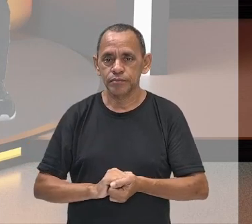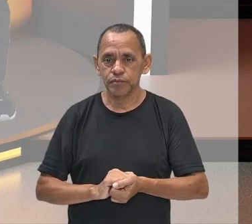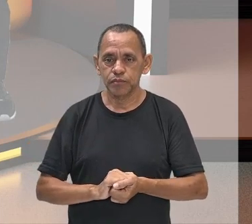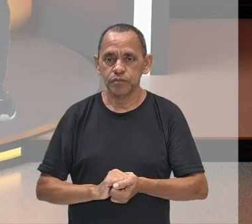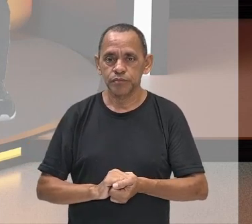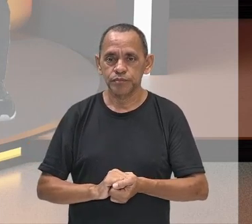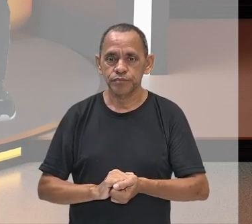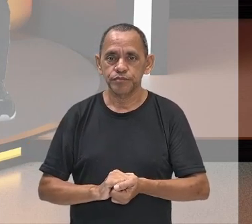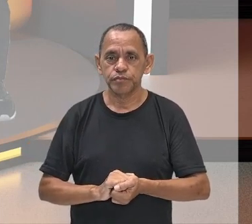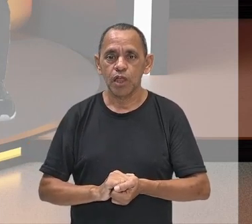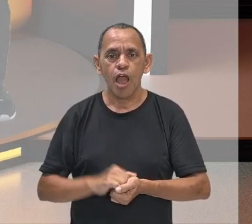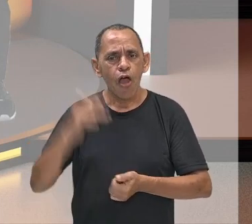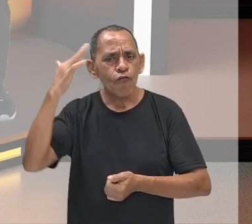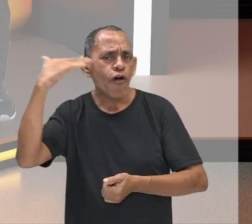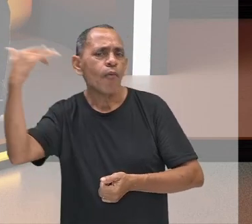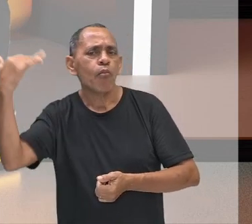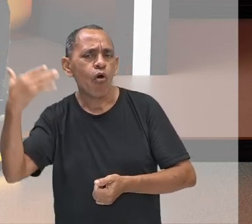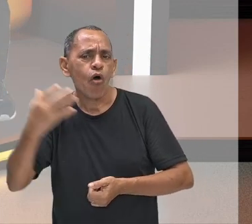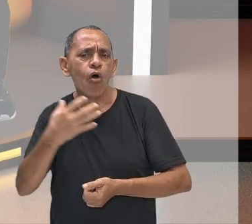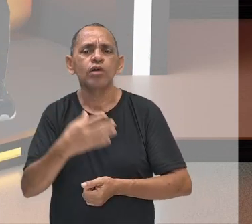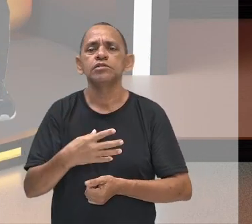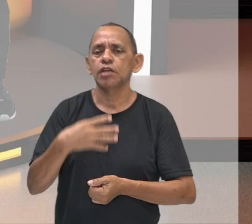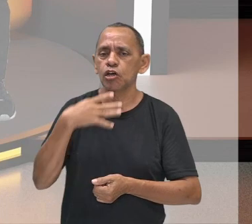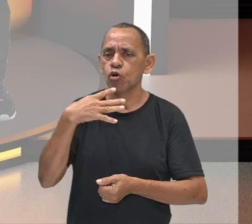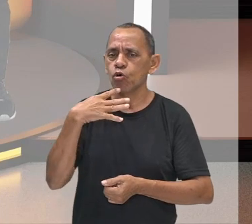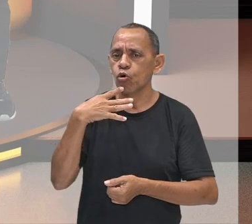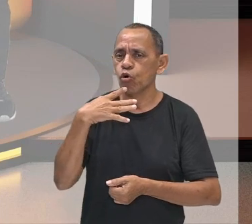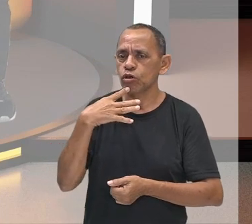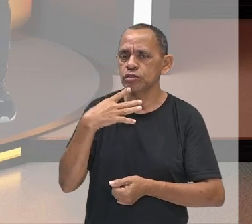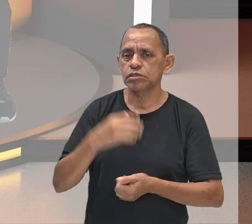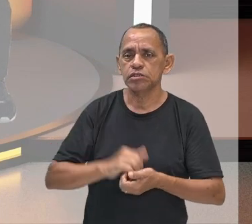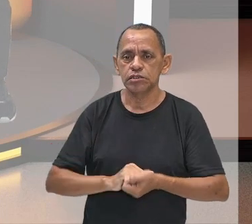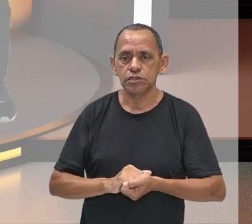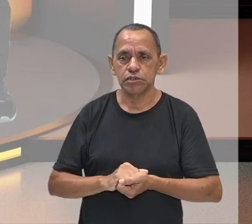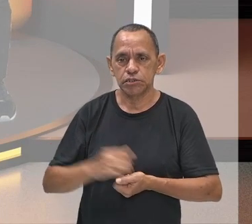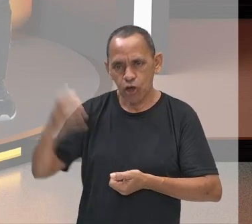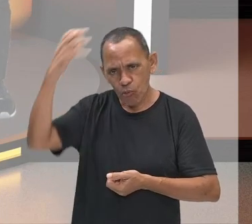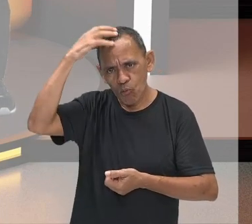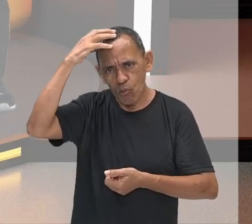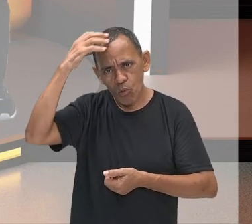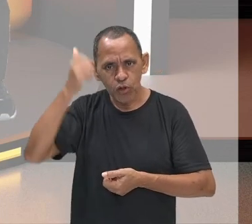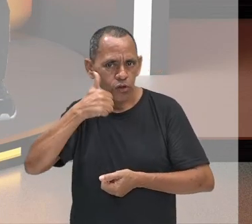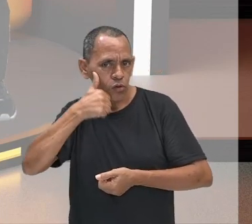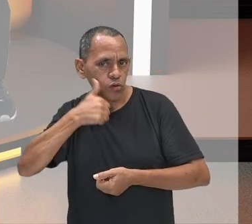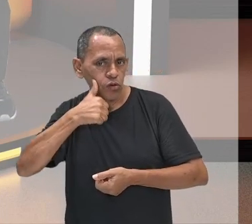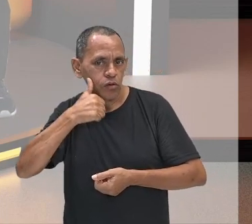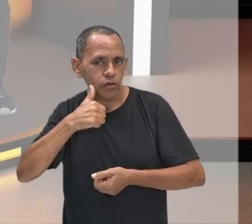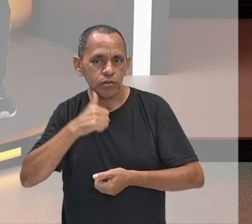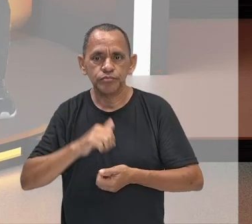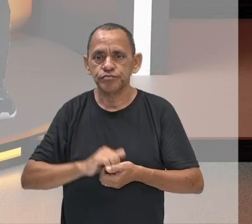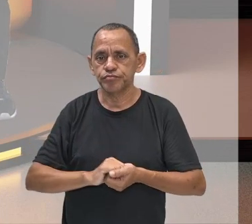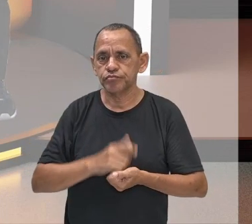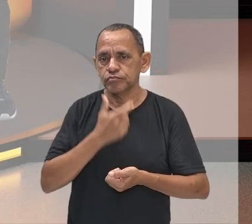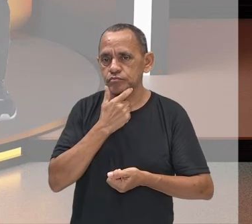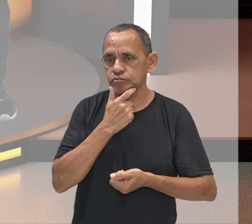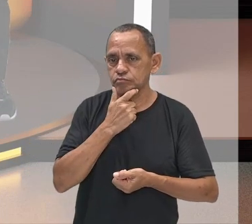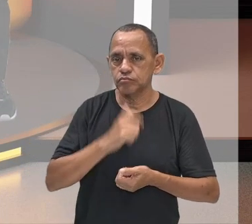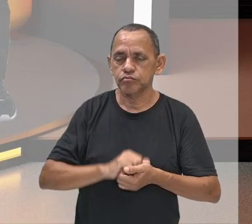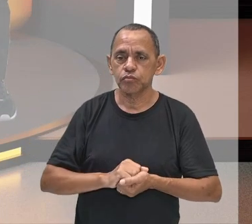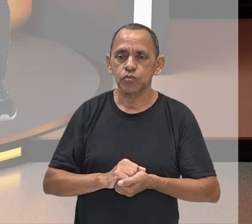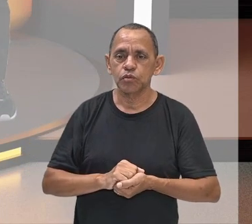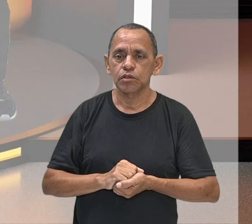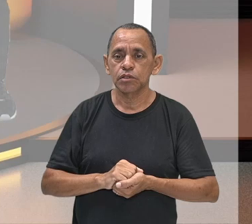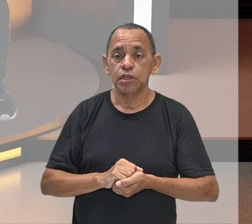dizer, mais conhecidas monarcas inglesas. Vamos conhecer um pouquinho mais sobre ela agora, pessoal? Vamos lá! A sua filha, a rainha